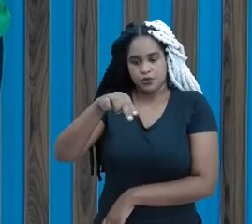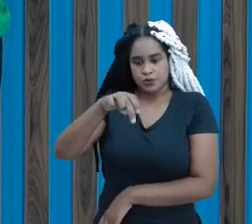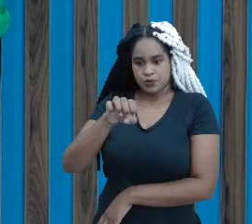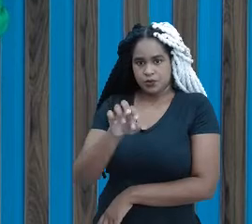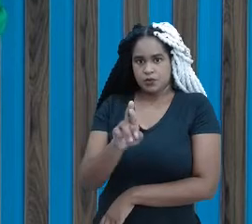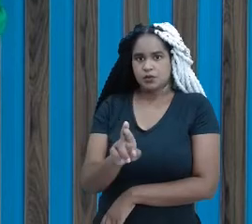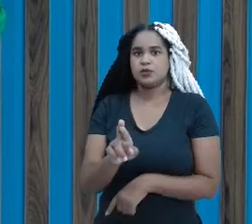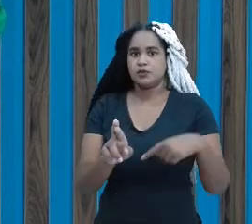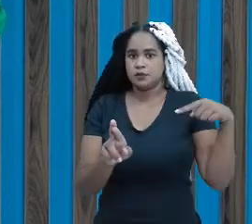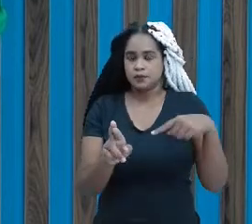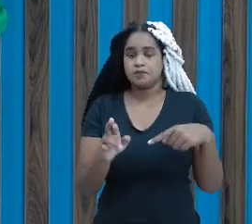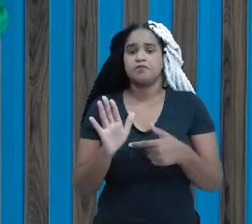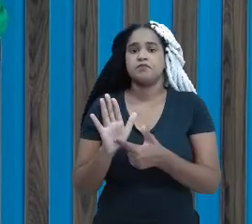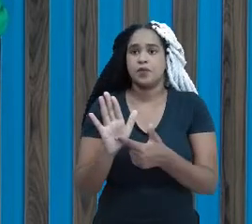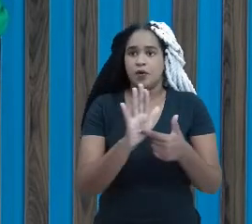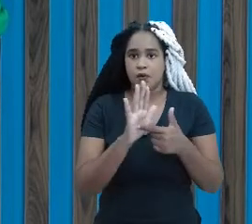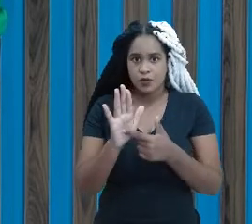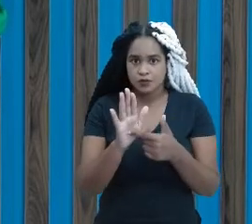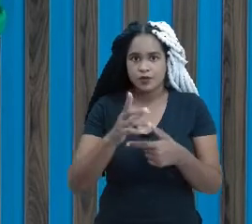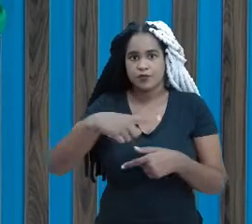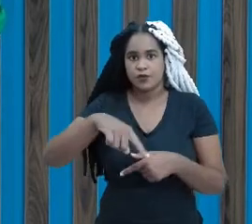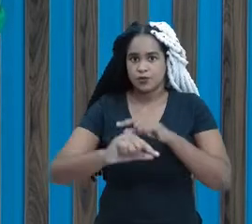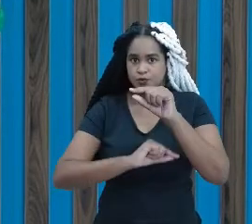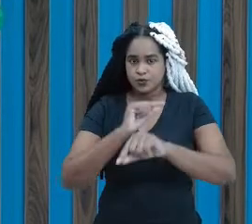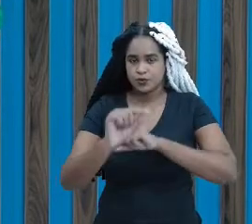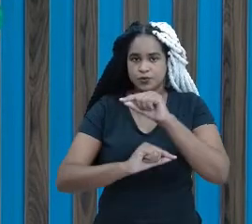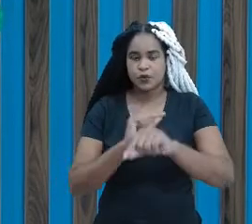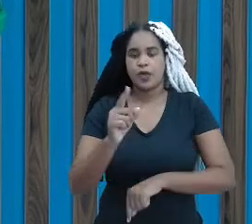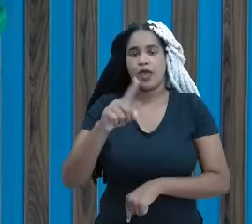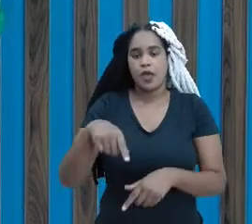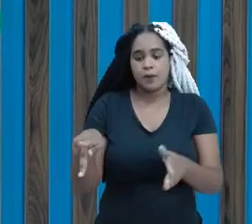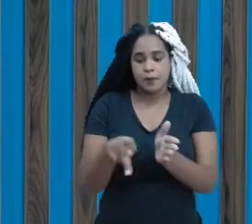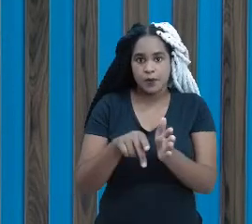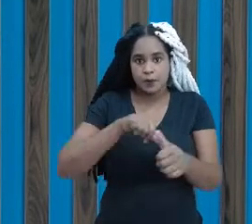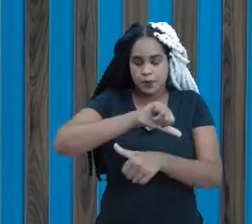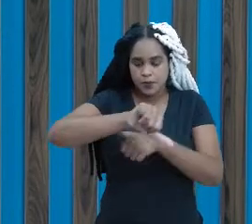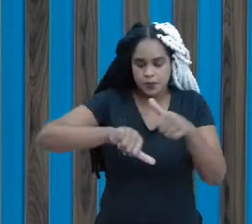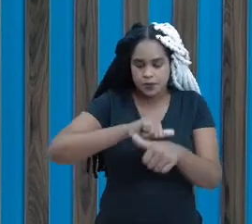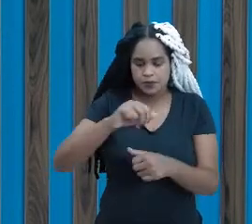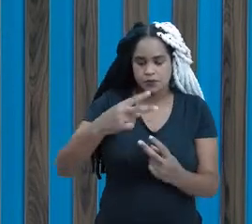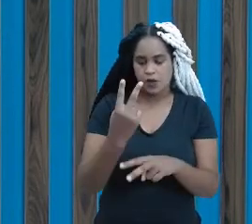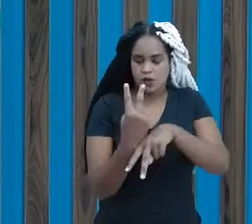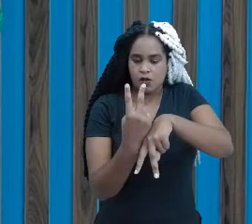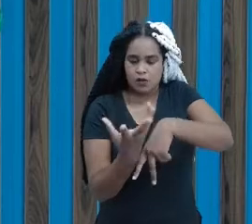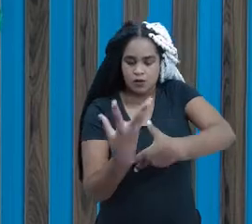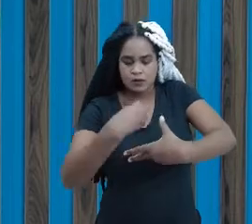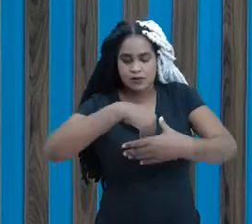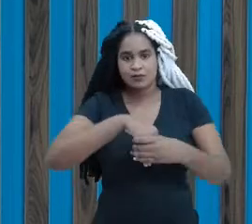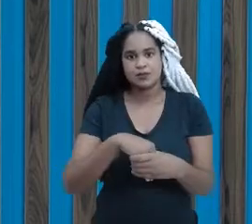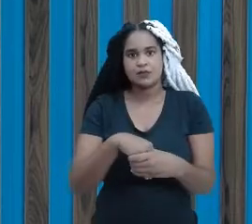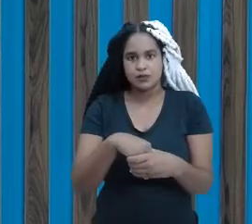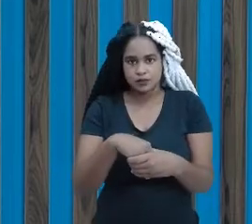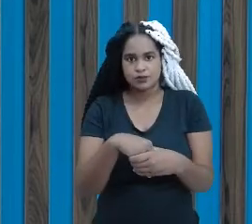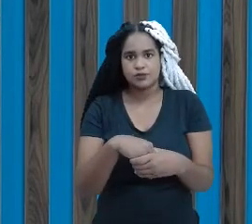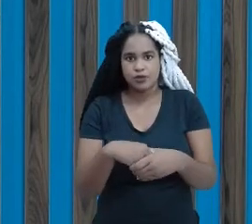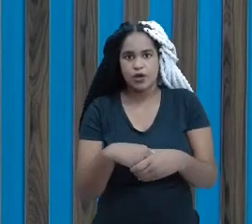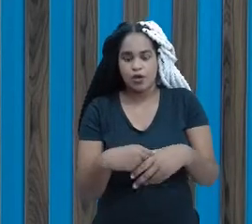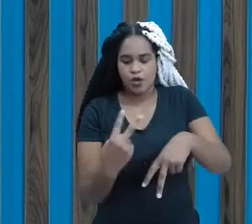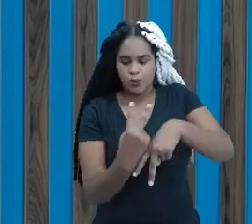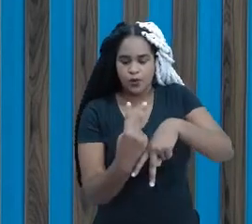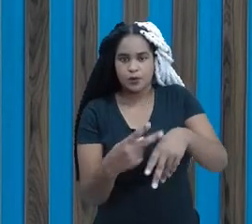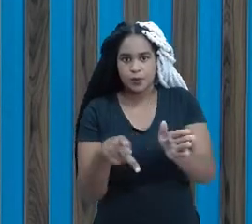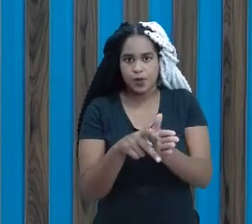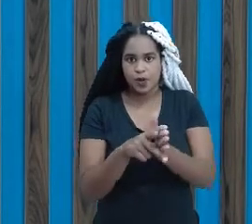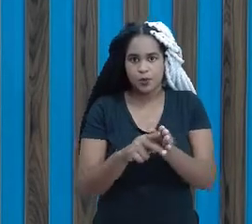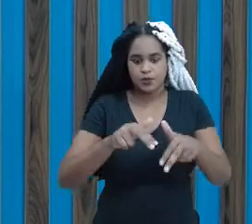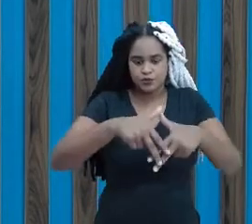aqui novamente, porque são mutações cromossômicas que ocorrem em cromossomos sexuais, tá? Então,